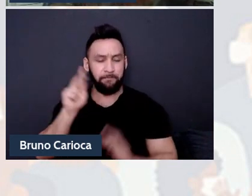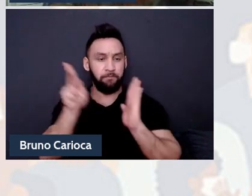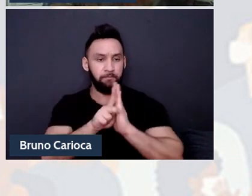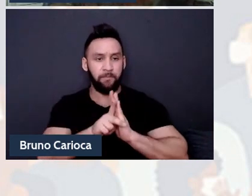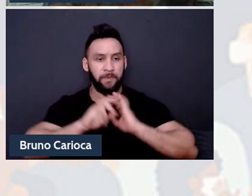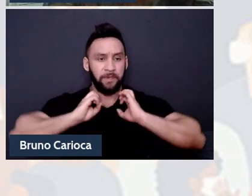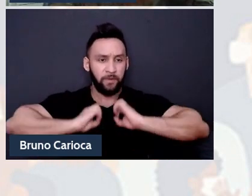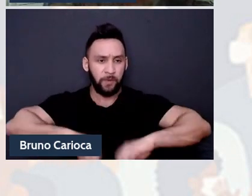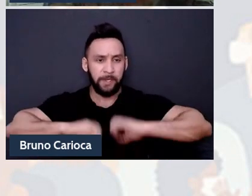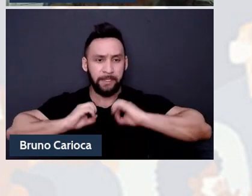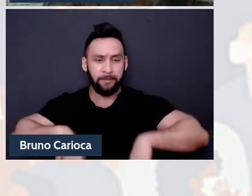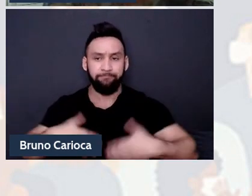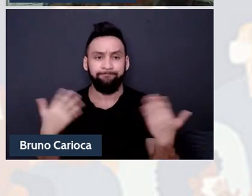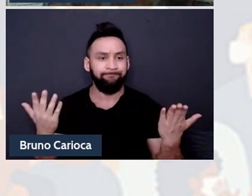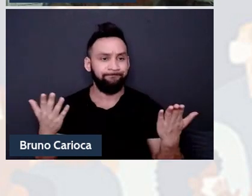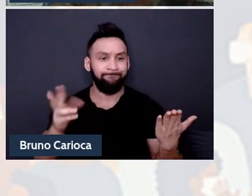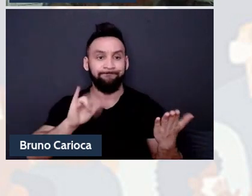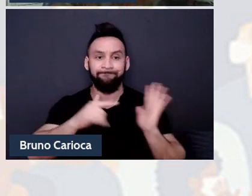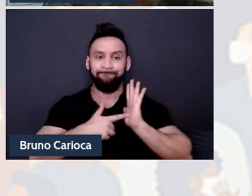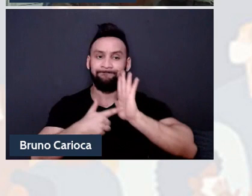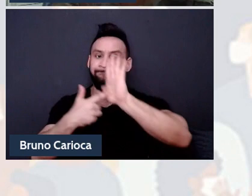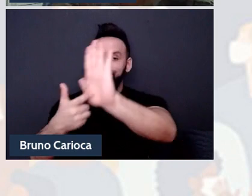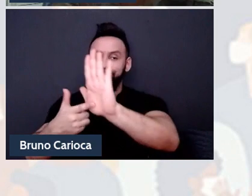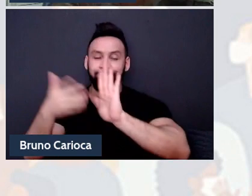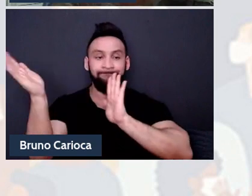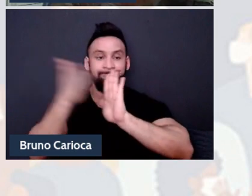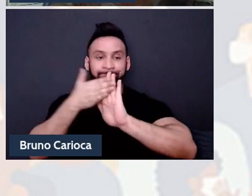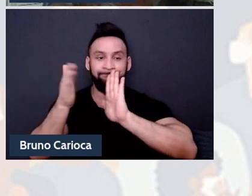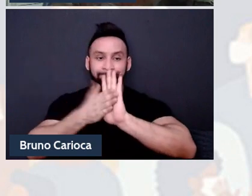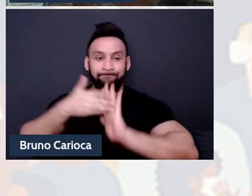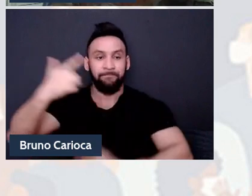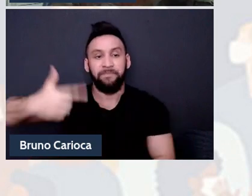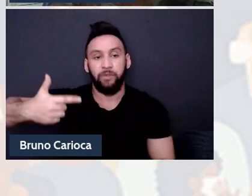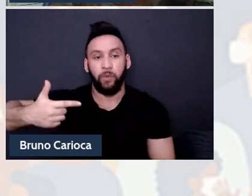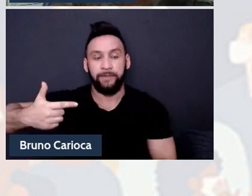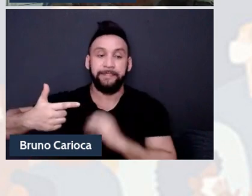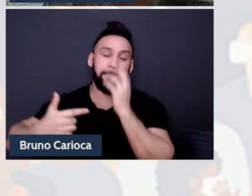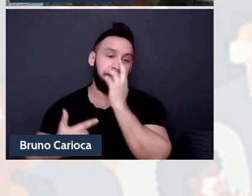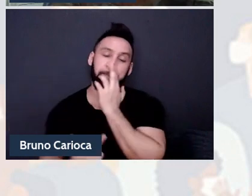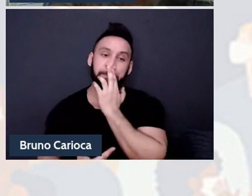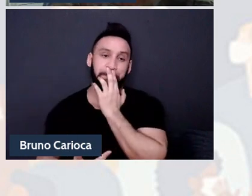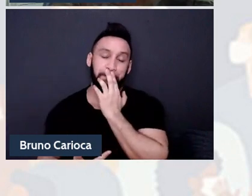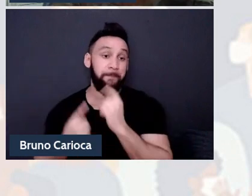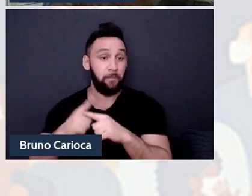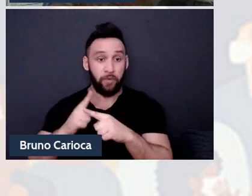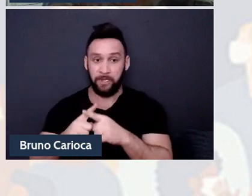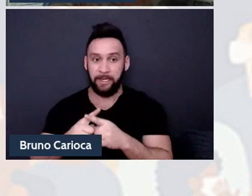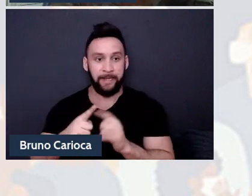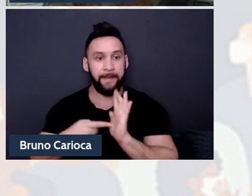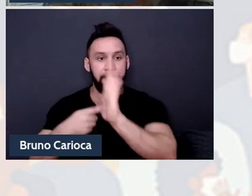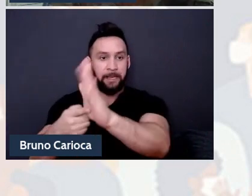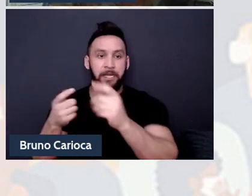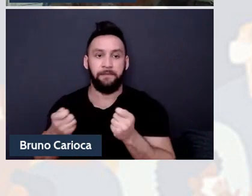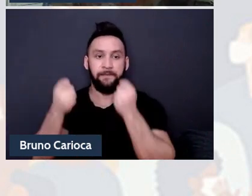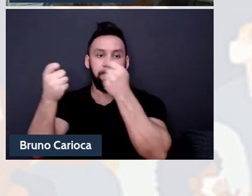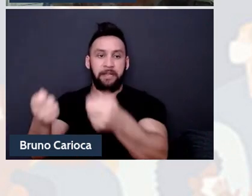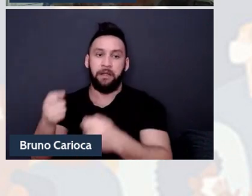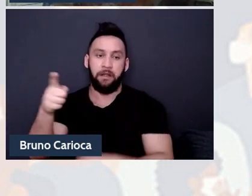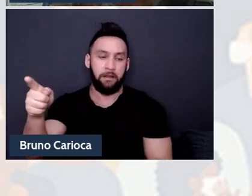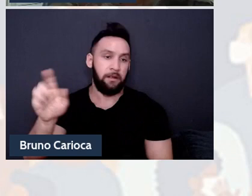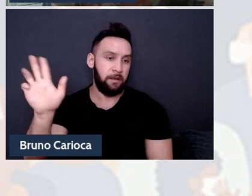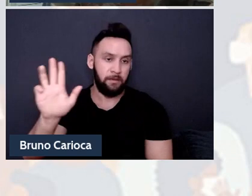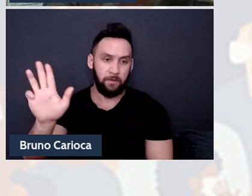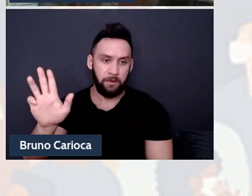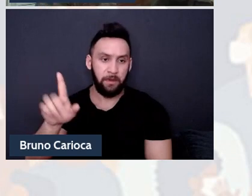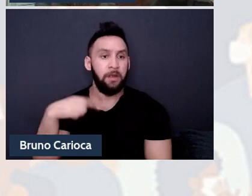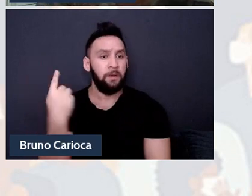educação, vamos apresentar uma proposta alternativa para o futuro governo Lula, né? Porque nós